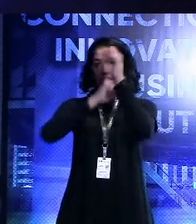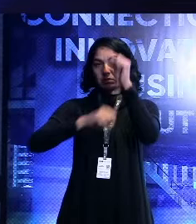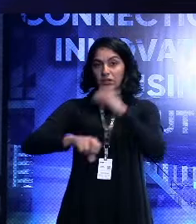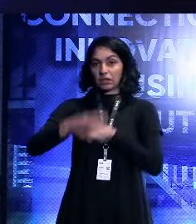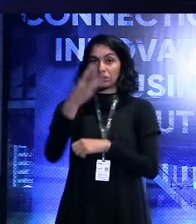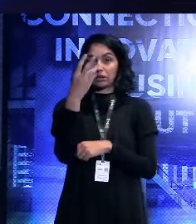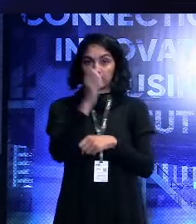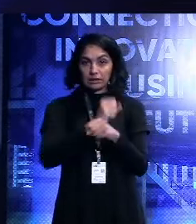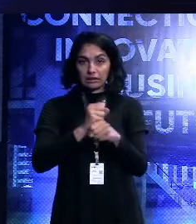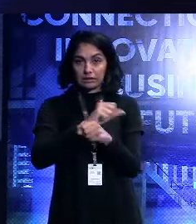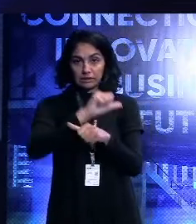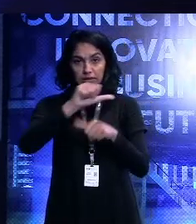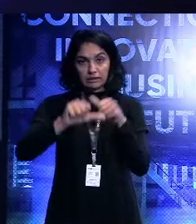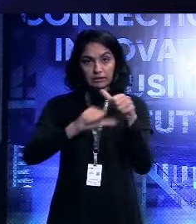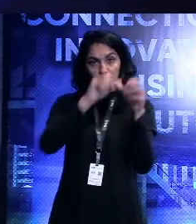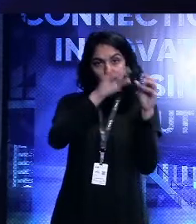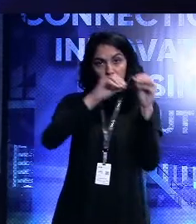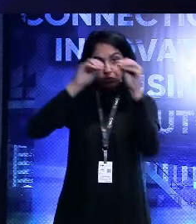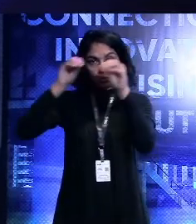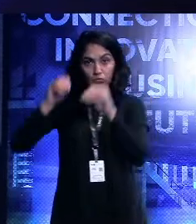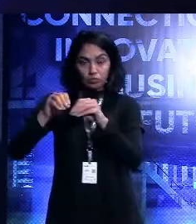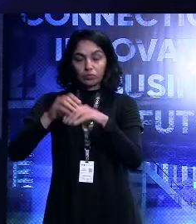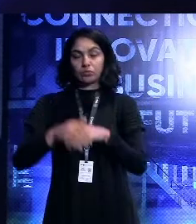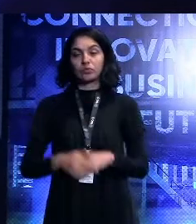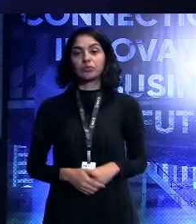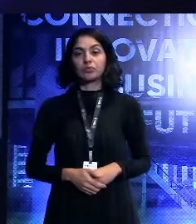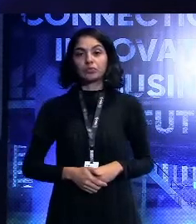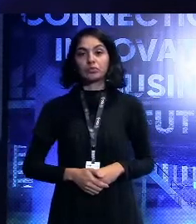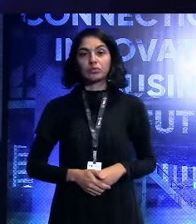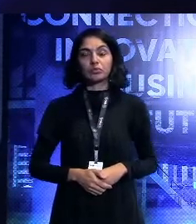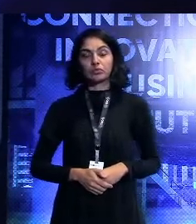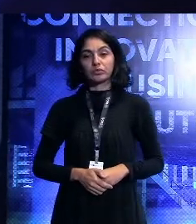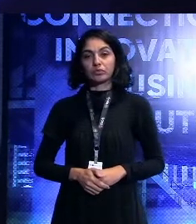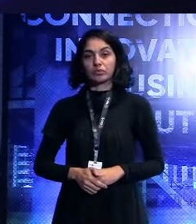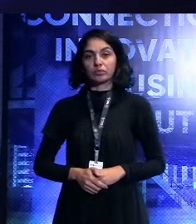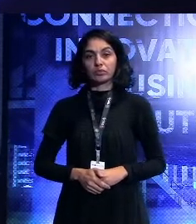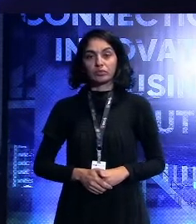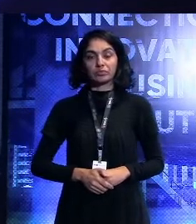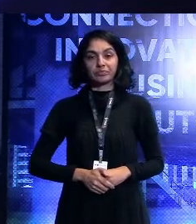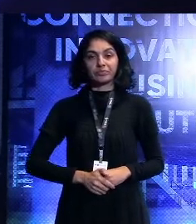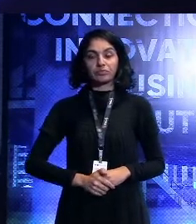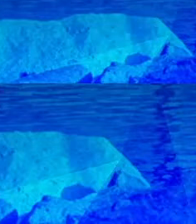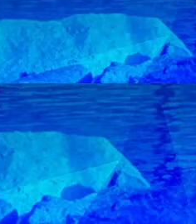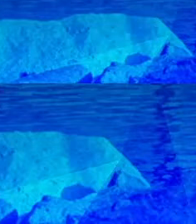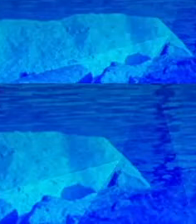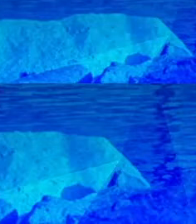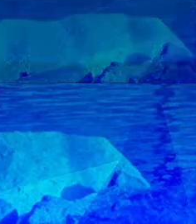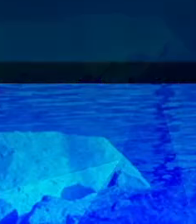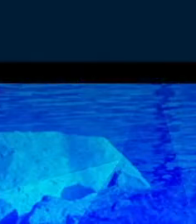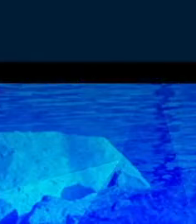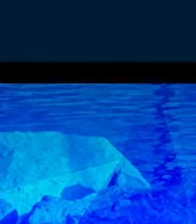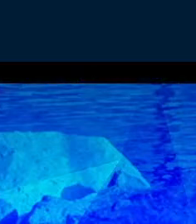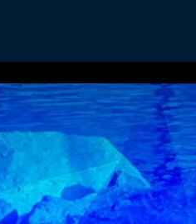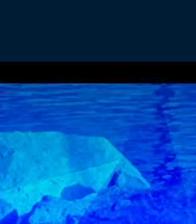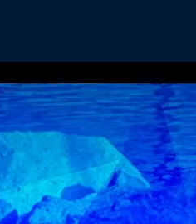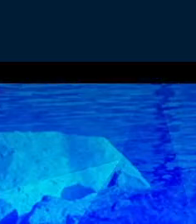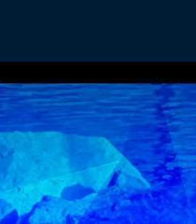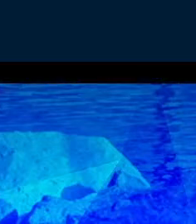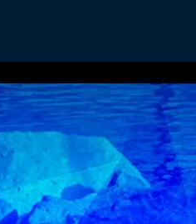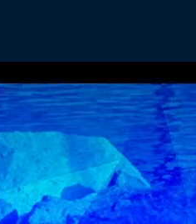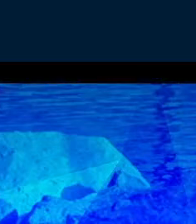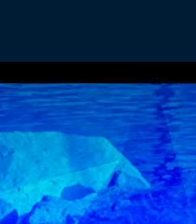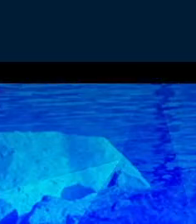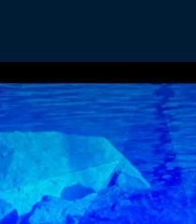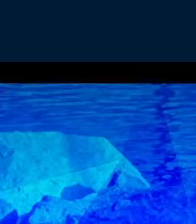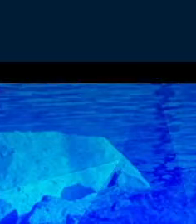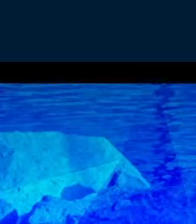nessa mudança, nessa migração que a gente vem fazendo. Deixa eu pegar aqui o meu passador. Dá para projetar? Uhum.